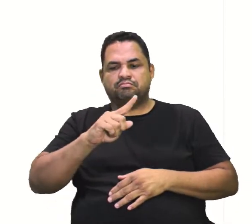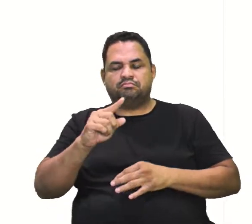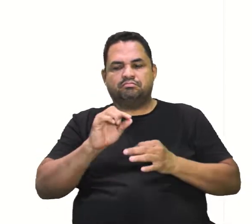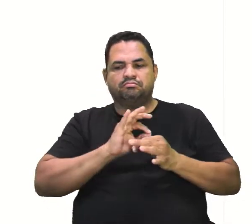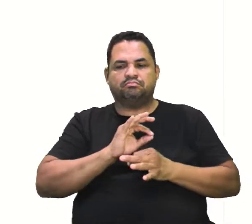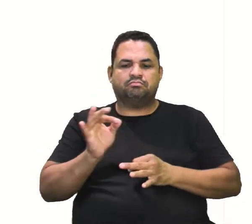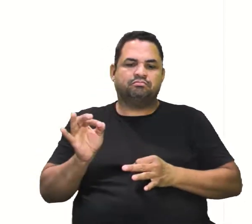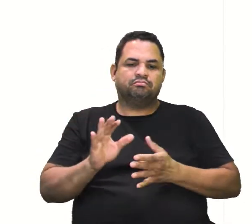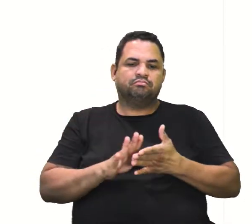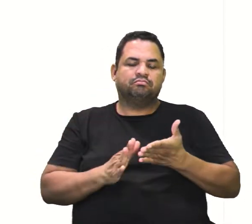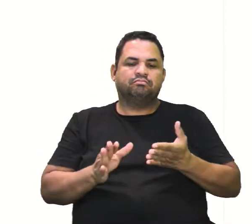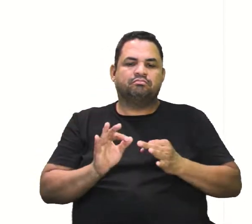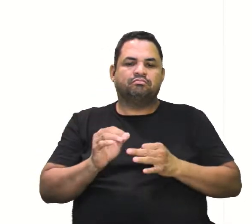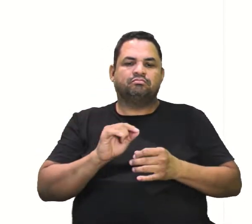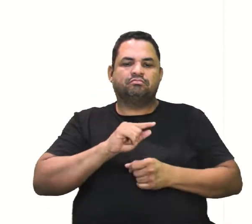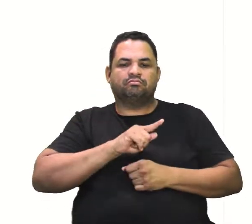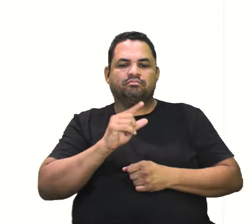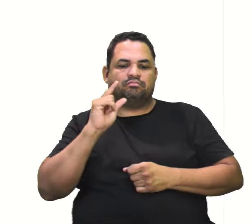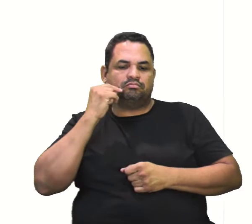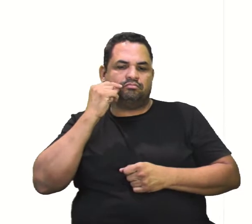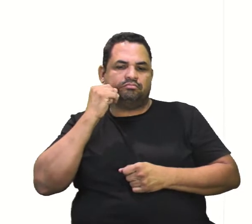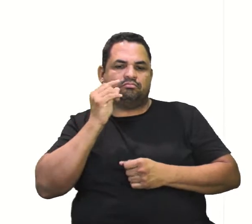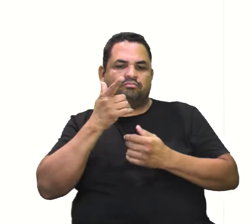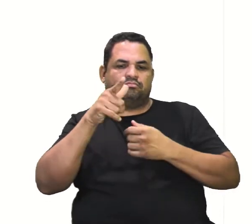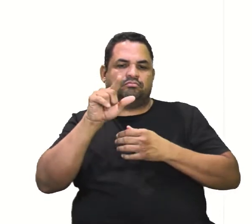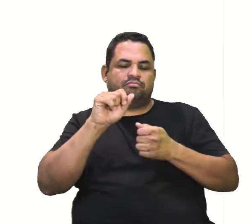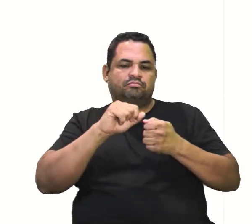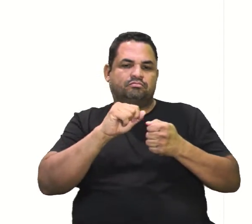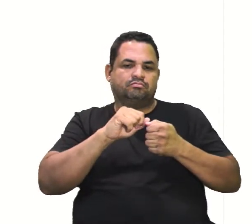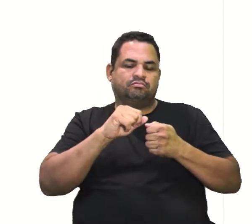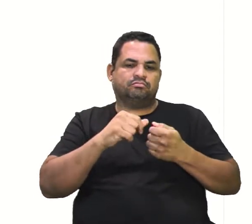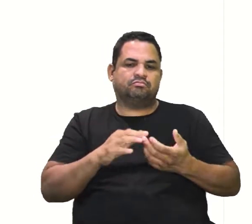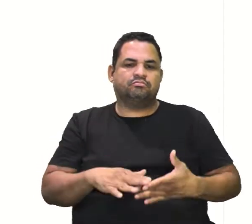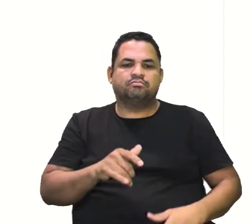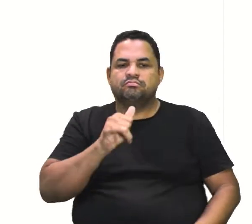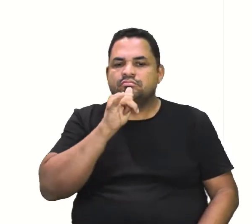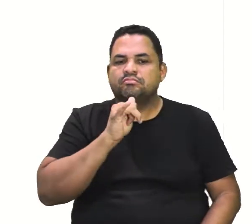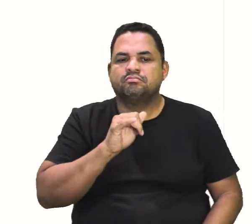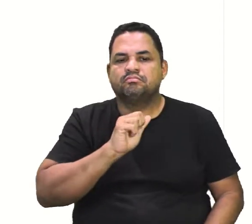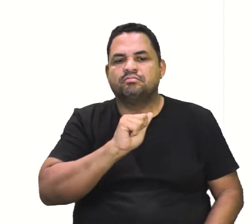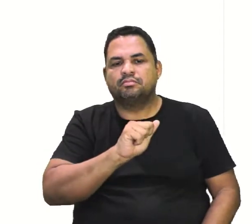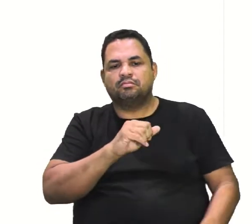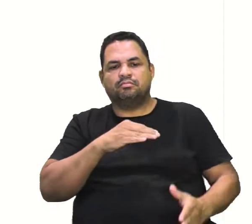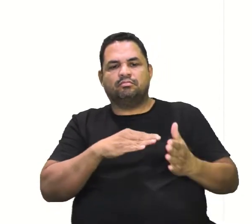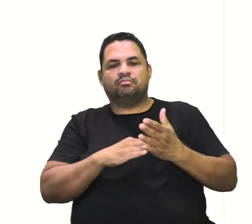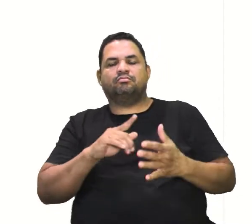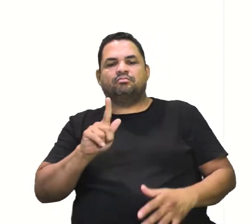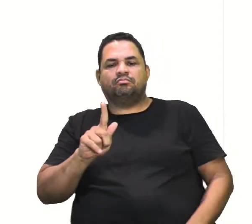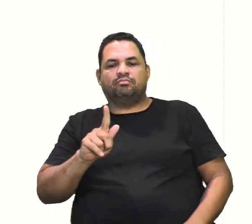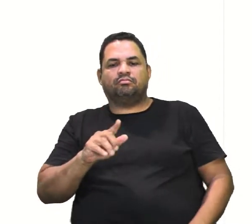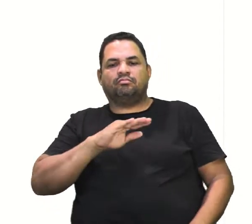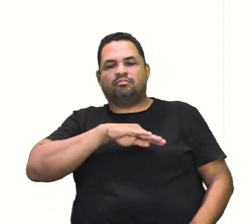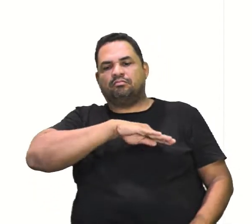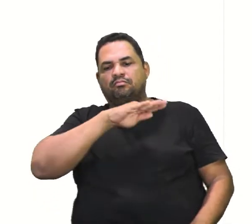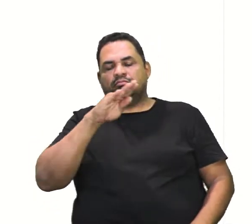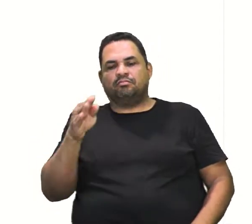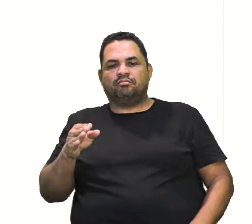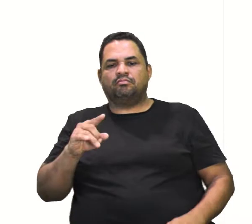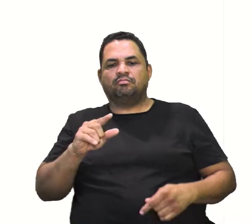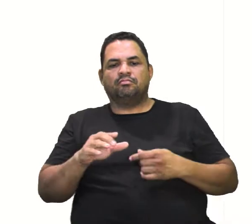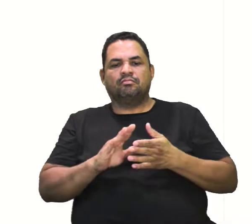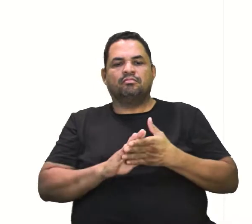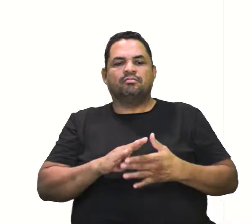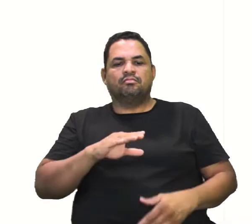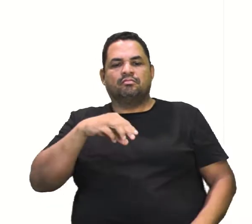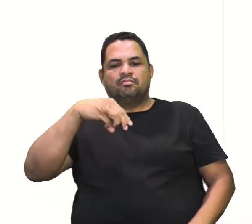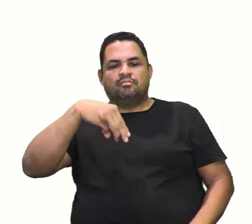cima. E aí a gente vai com um lapisinho conseguindo fazer essa parte aqui, né? Por exemplo, do A até o G, a gente faz para cima. E depois